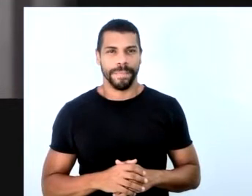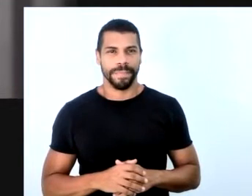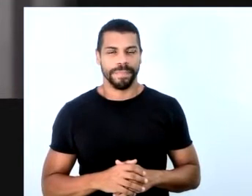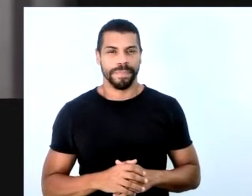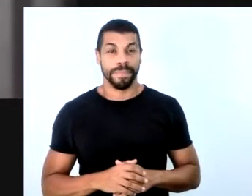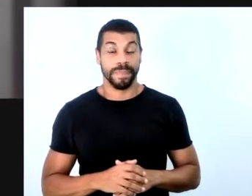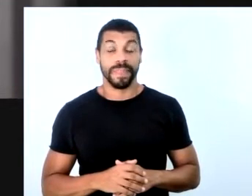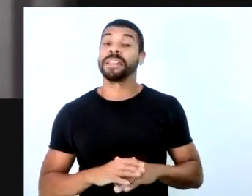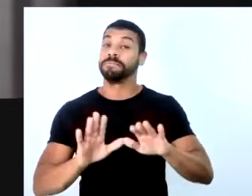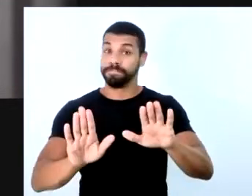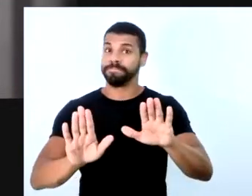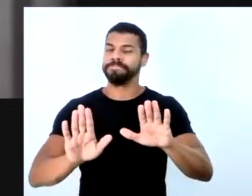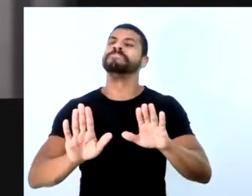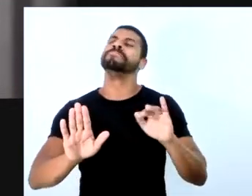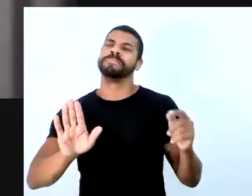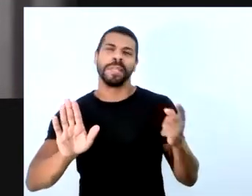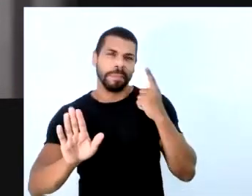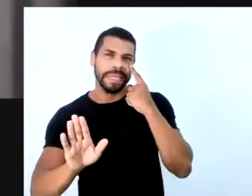hum.